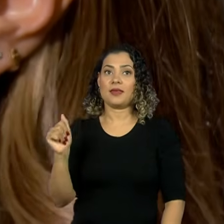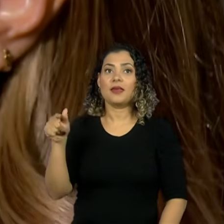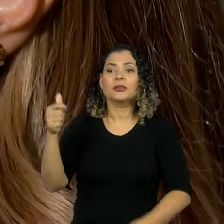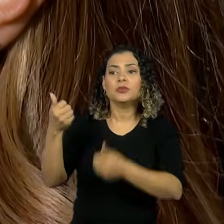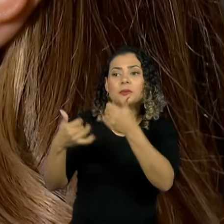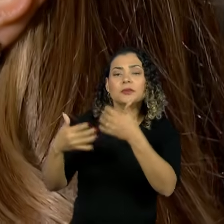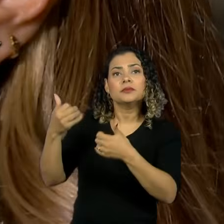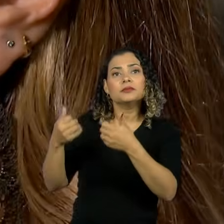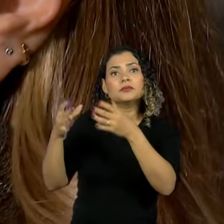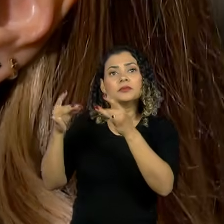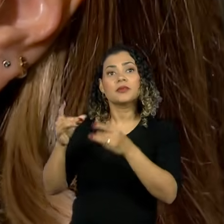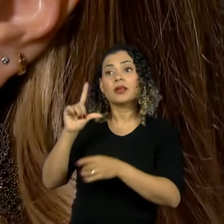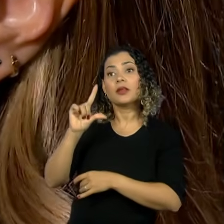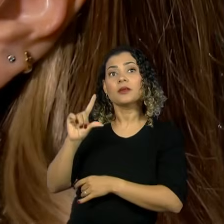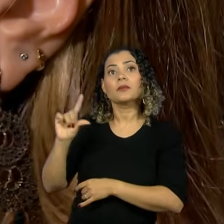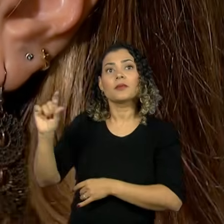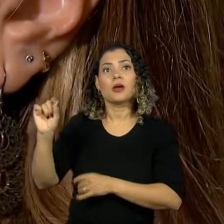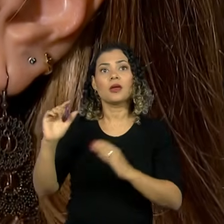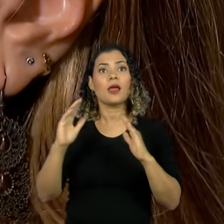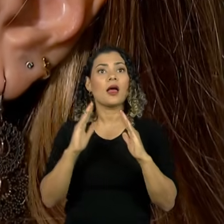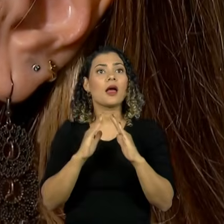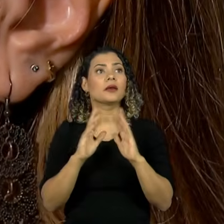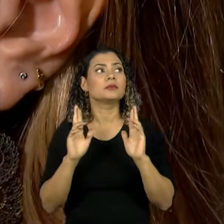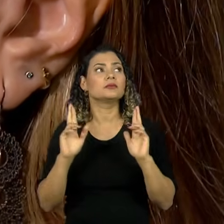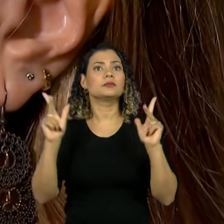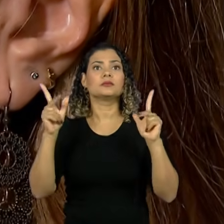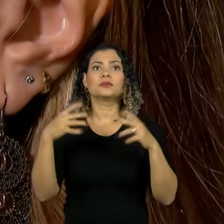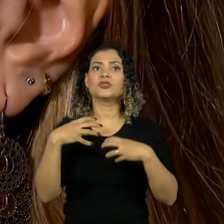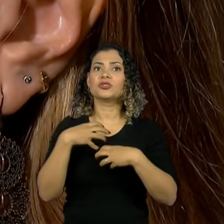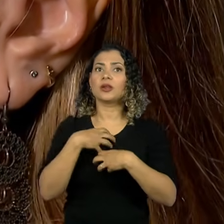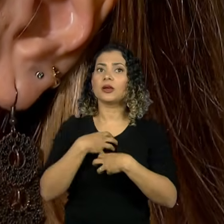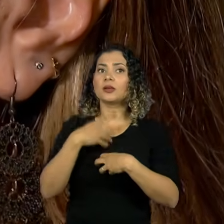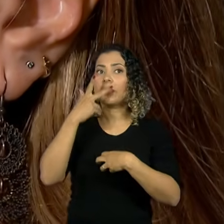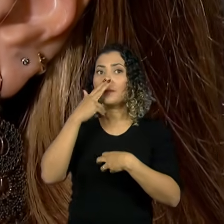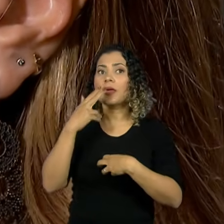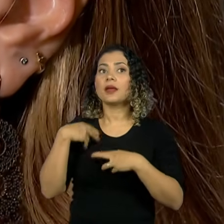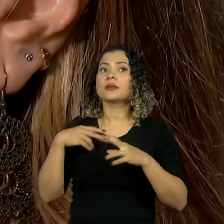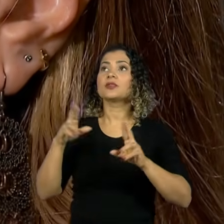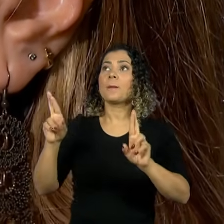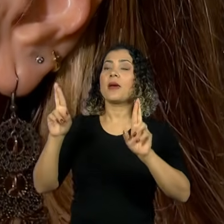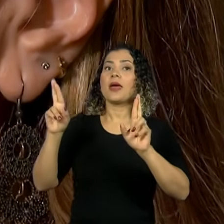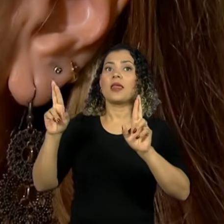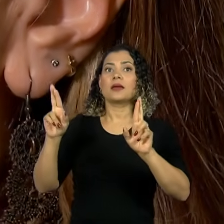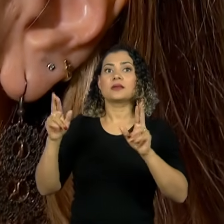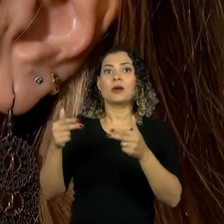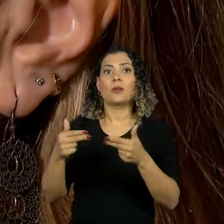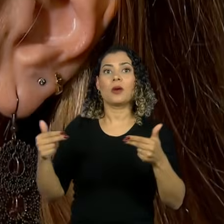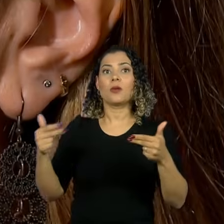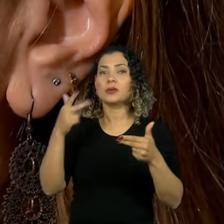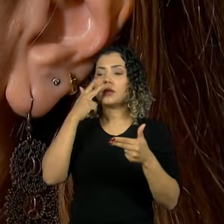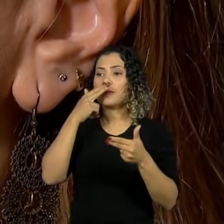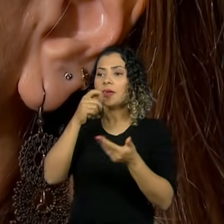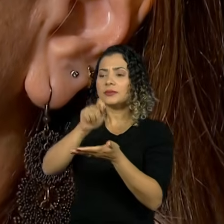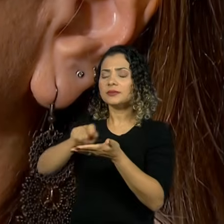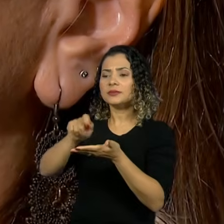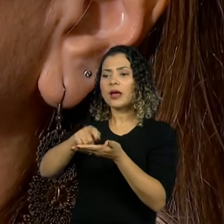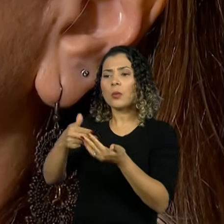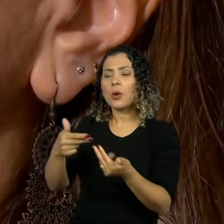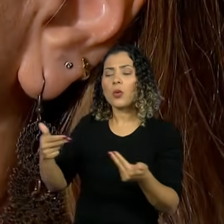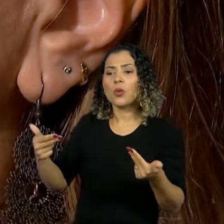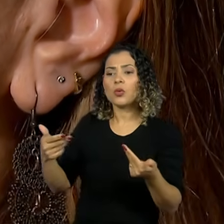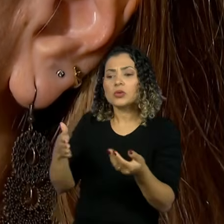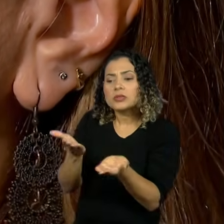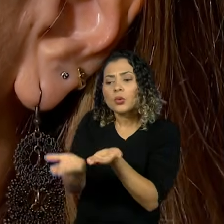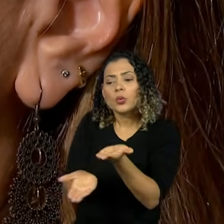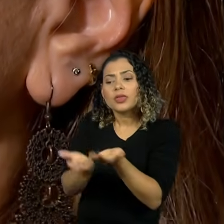e aí depois que ele ia embora, a casa mudava, parecia que tinha voltado uma esperança ali, com aquela Sei. receita, com